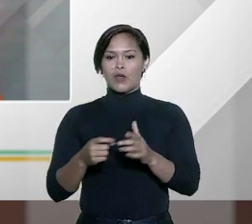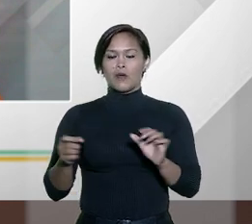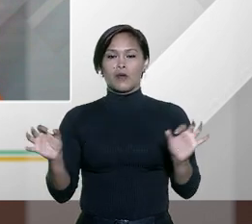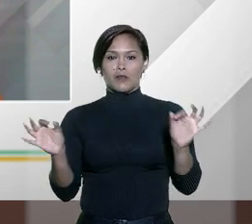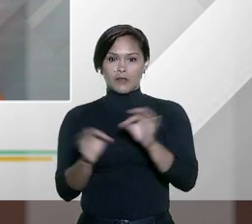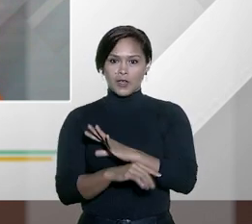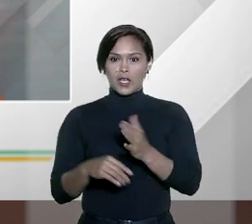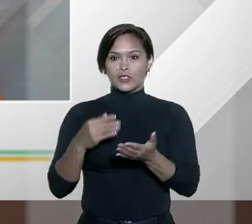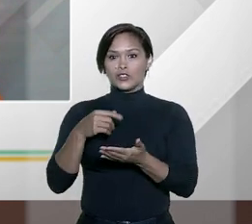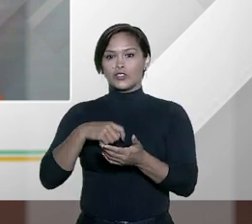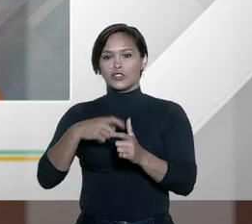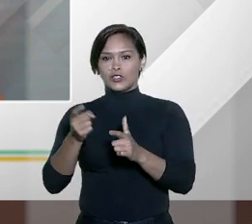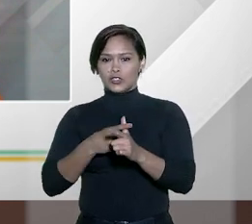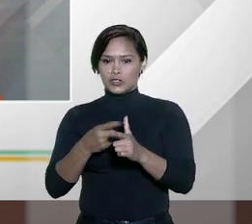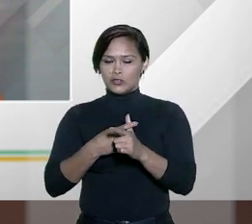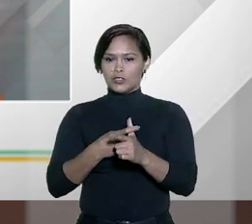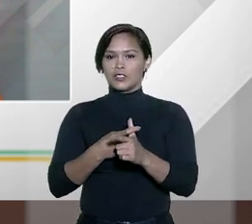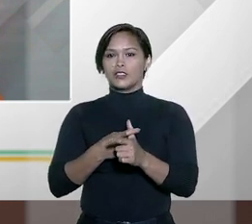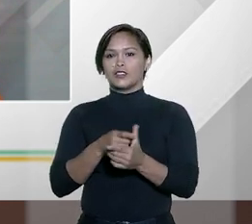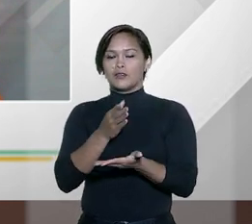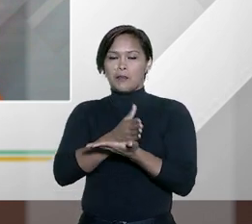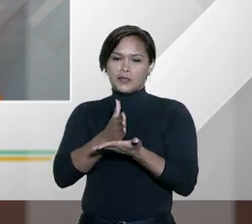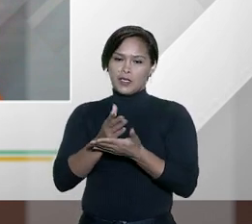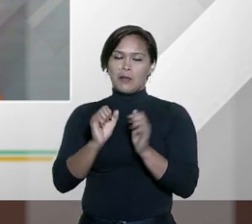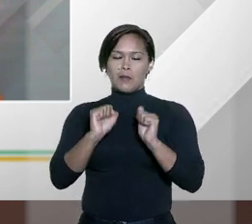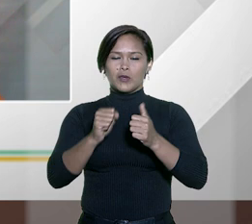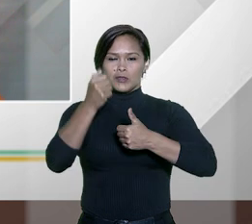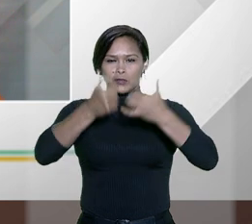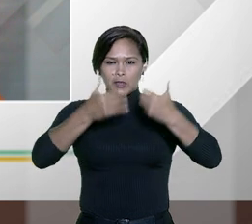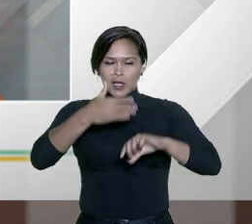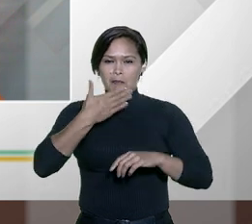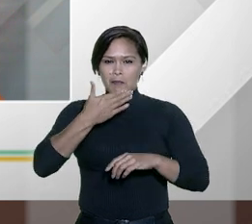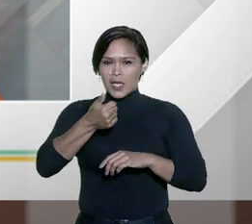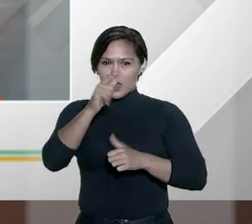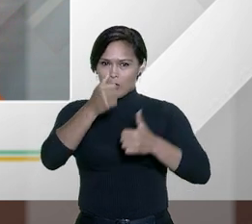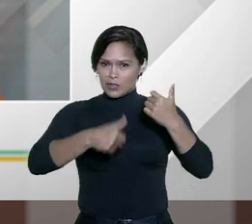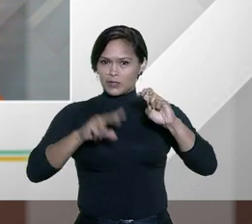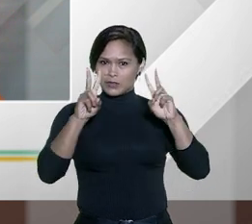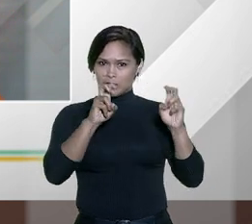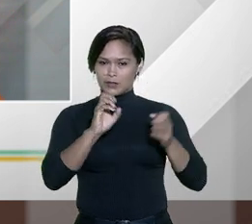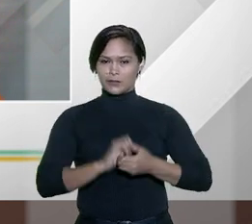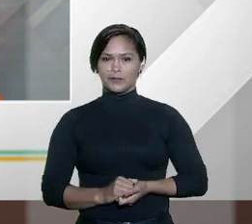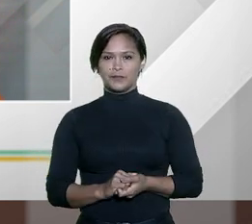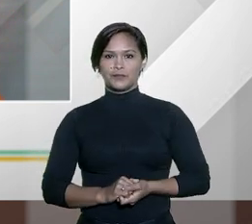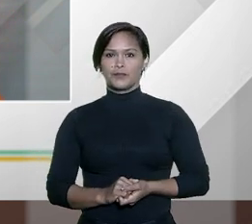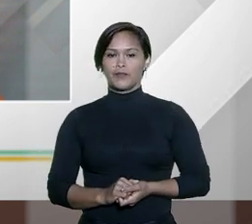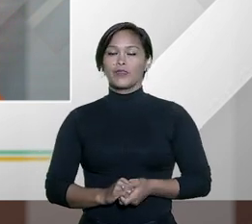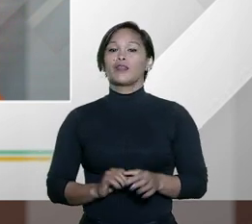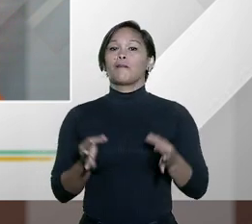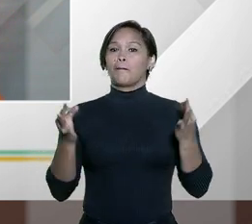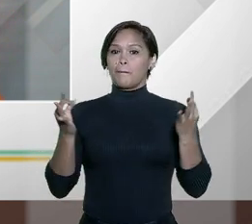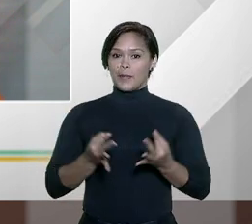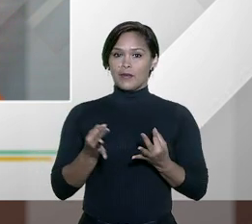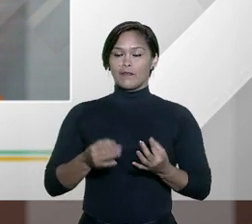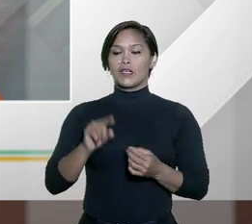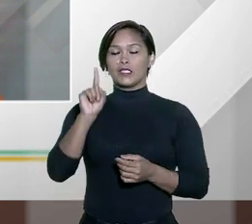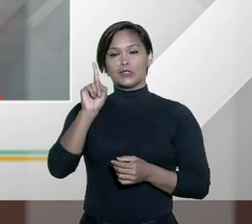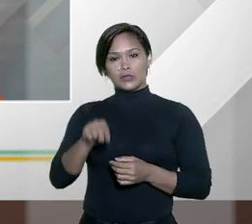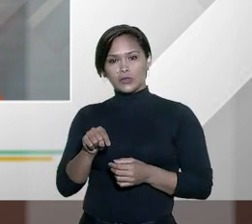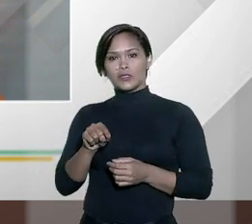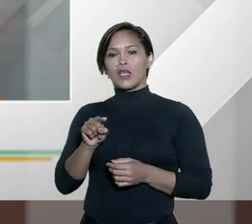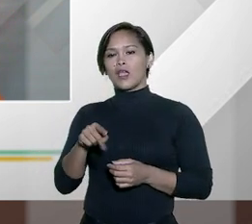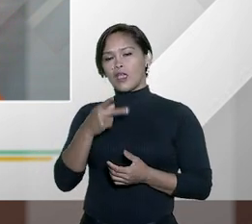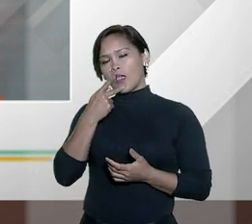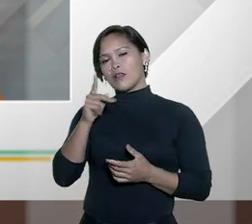ativas e parcelamentos. Não é isso, professor Marco? Pode explicar um pouco melhor isso aí para a gente? Perfeito, Thiago. Isso é